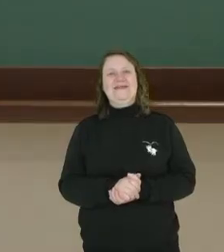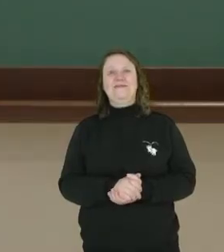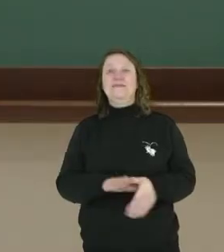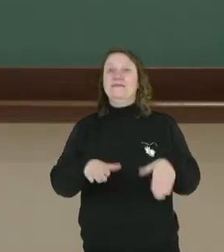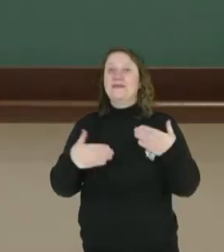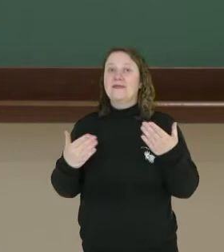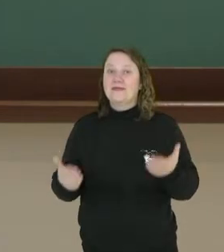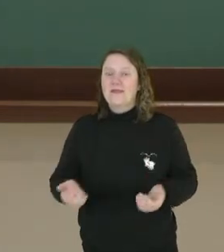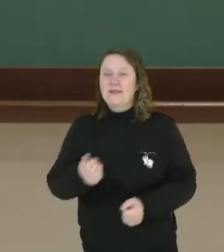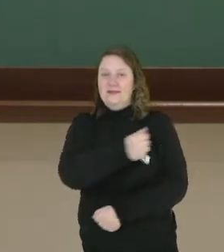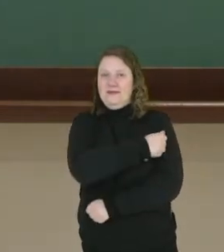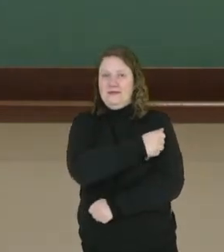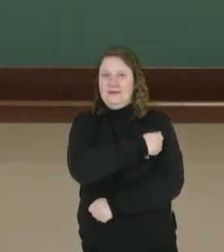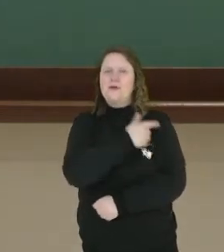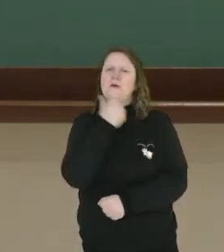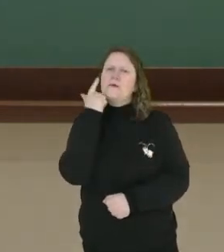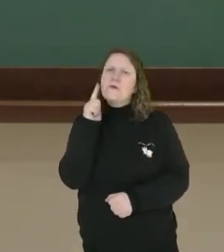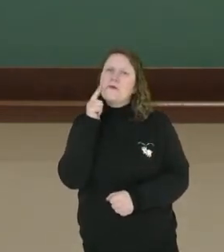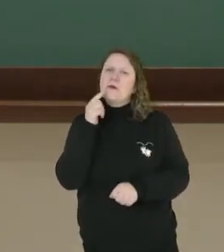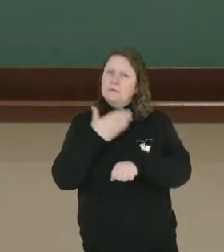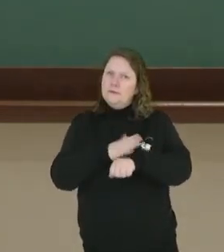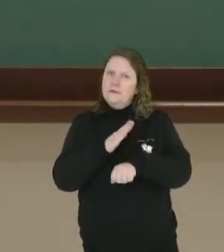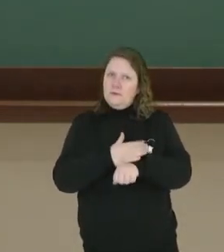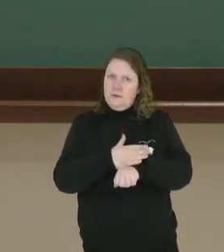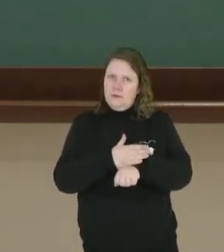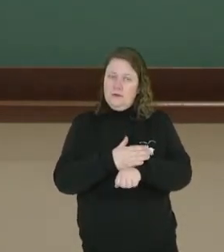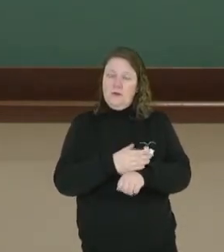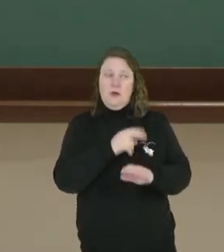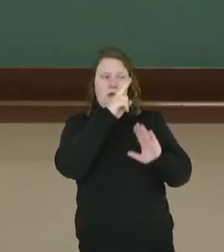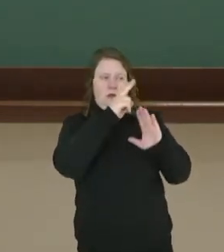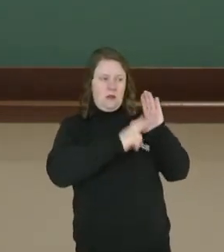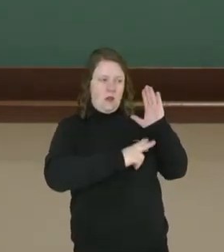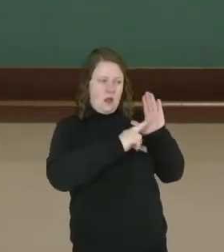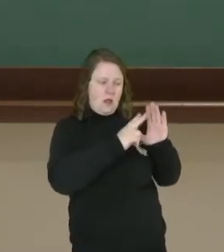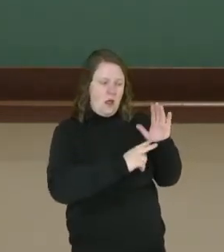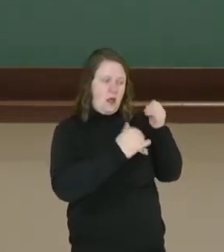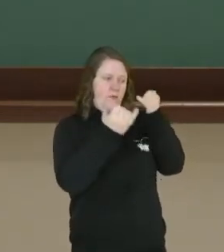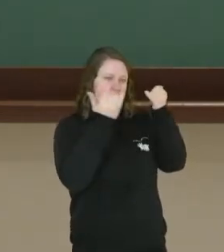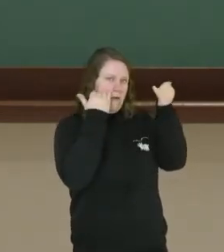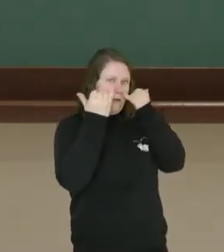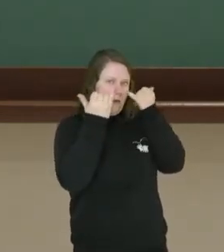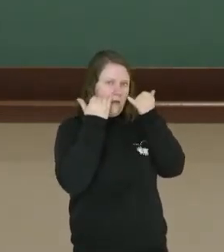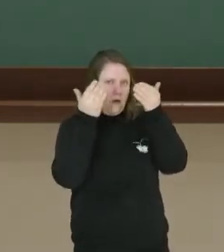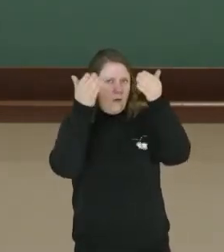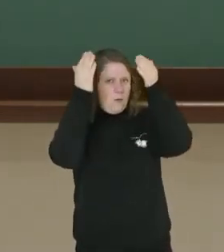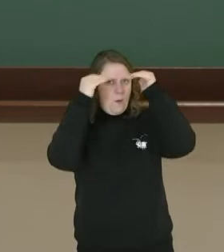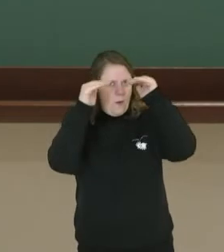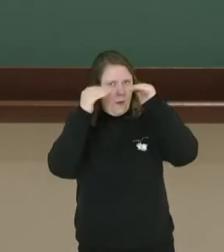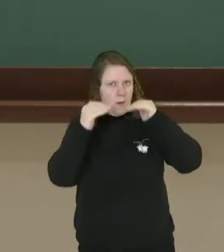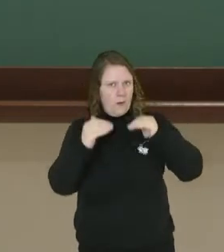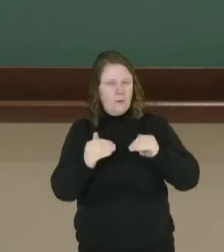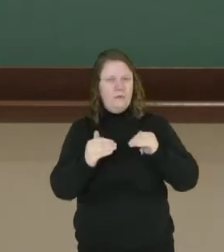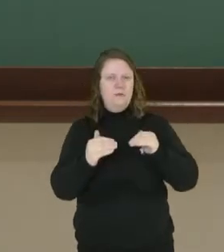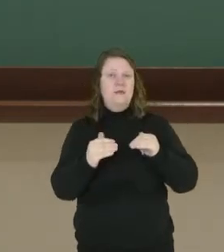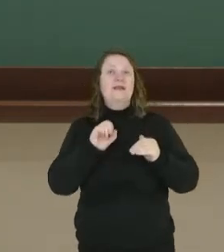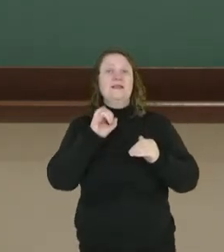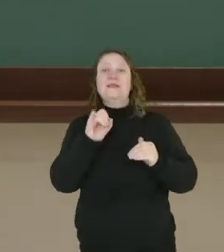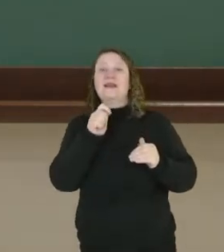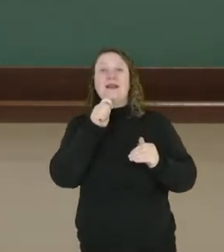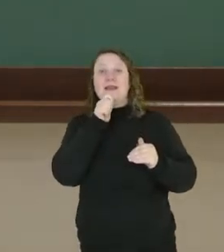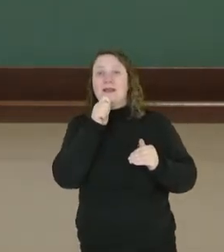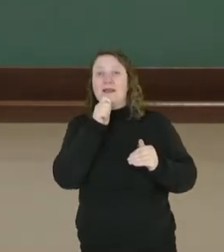E aí, meus queridos, vocês conseguiram ler e tirar as informações principais desse exercício aqui? Se não, então vamos